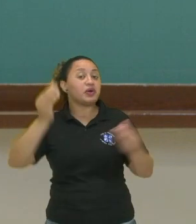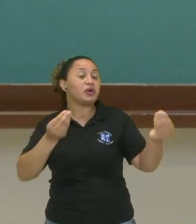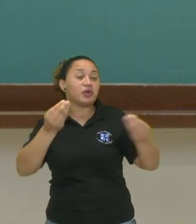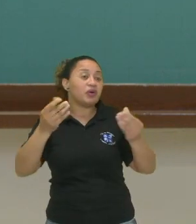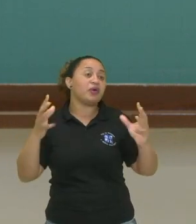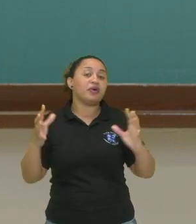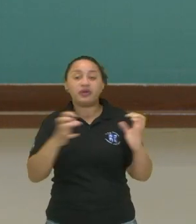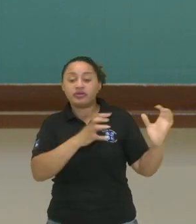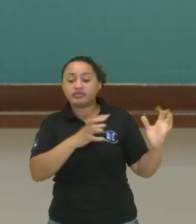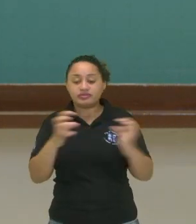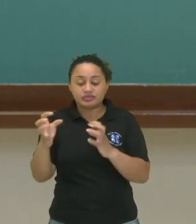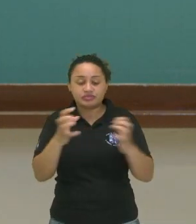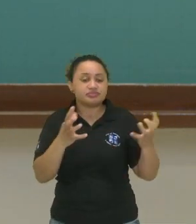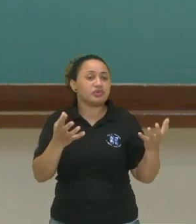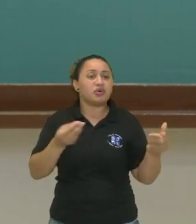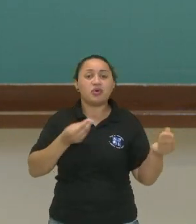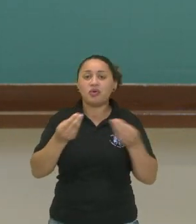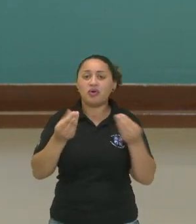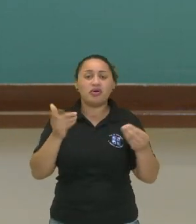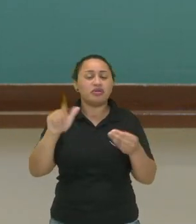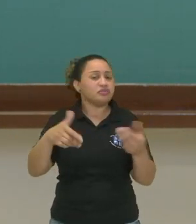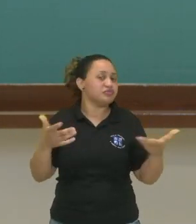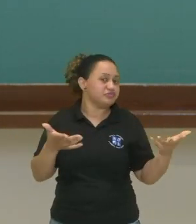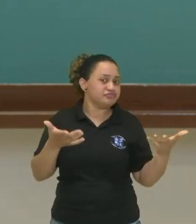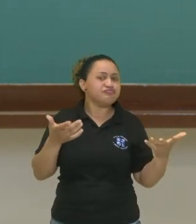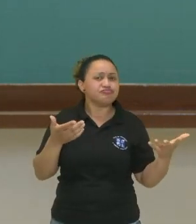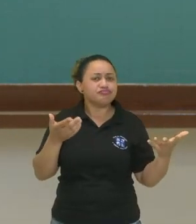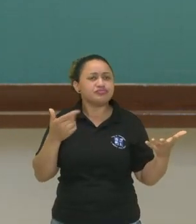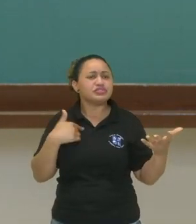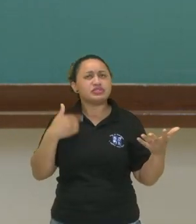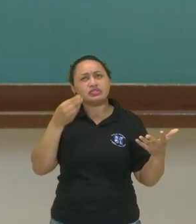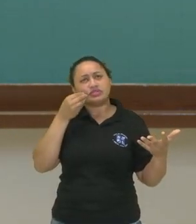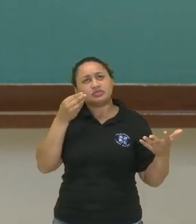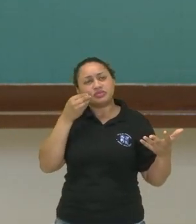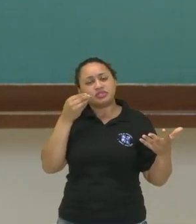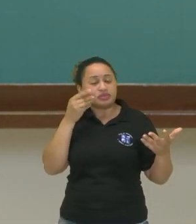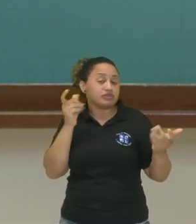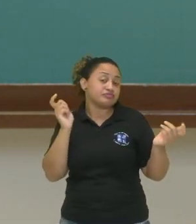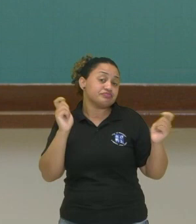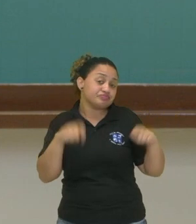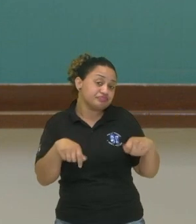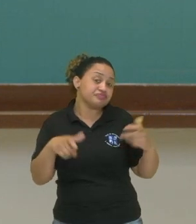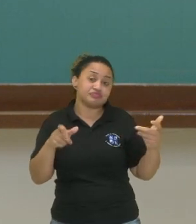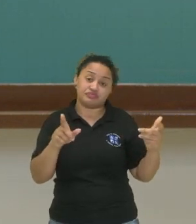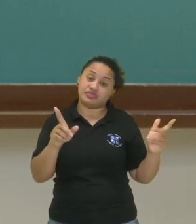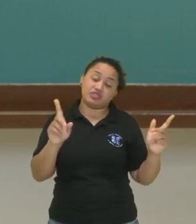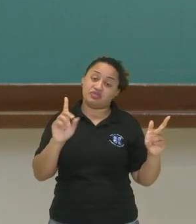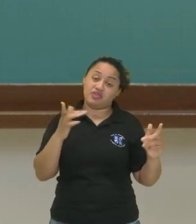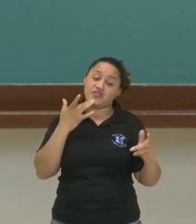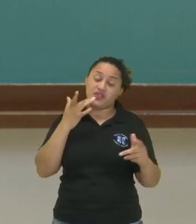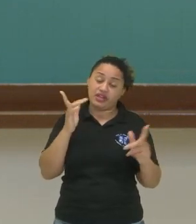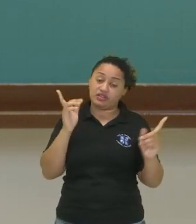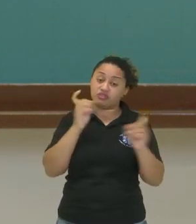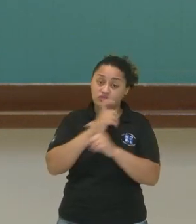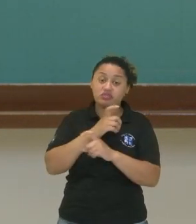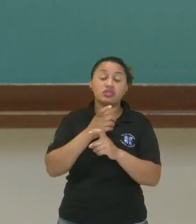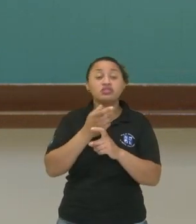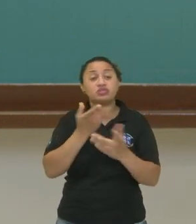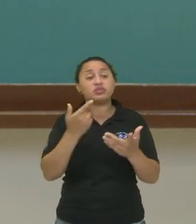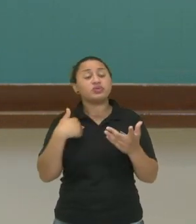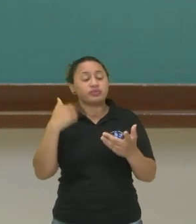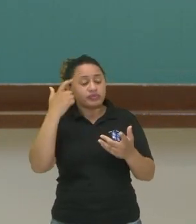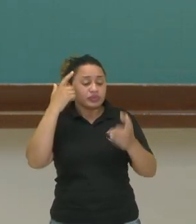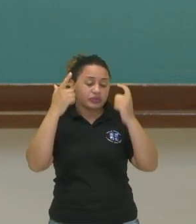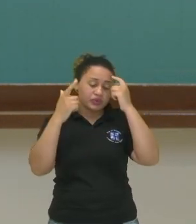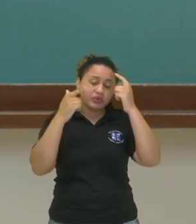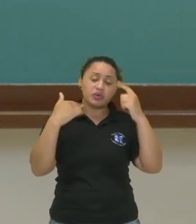lutar, como seria ser um soldado. Então os caras tentam, na medida do possível, não é fácil simular isso, ou recriar, né,